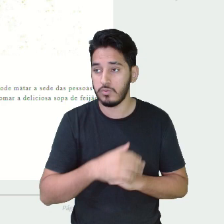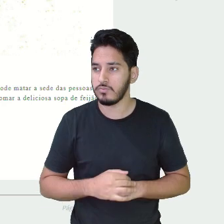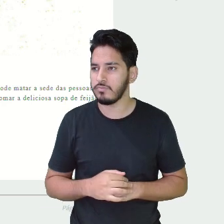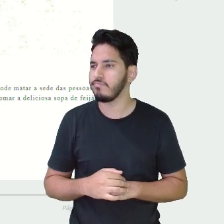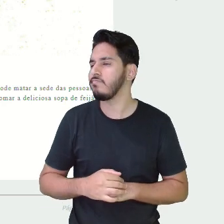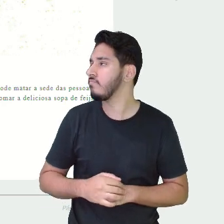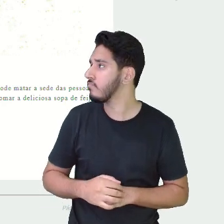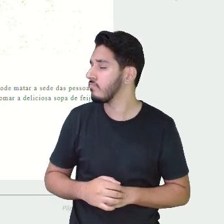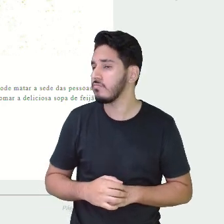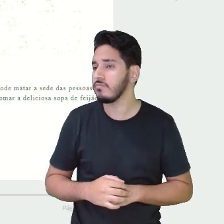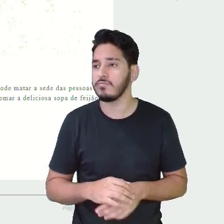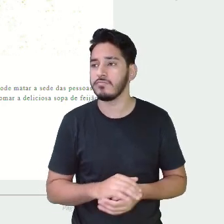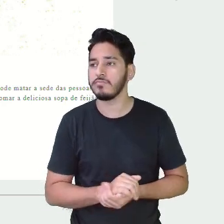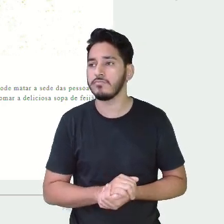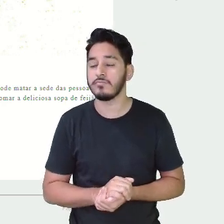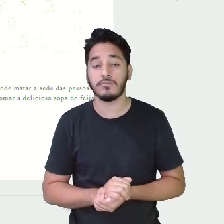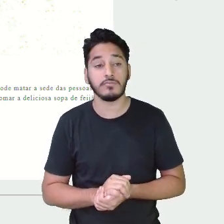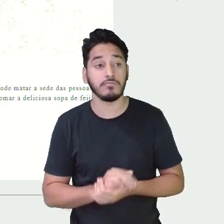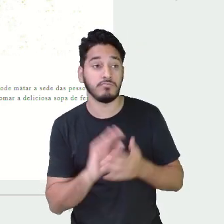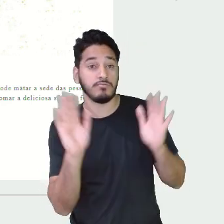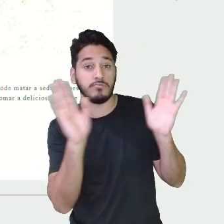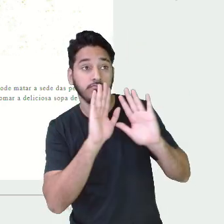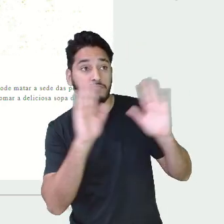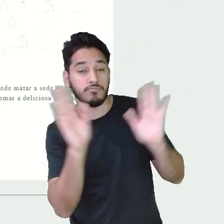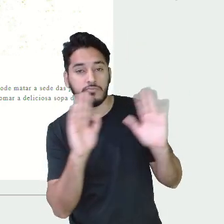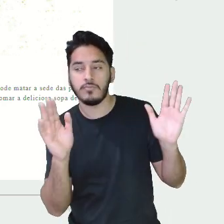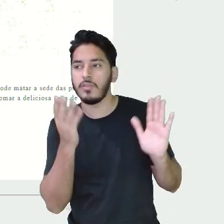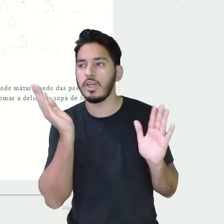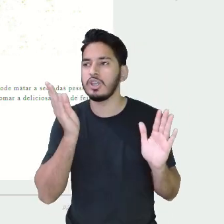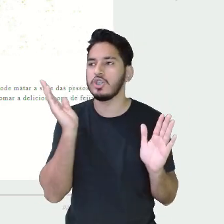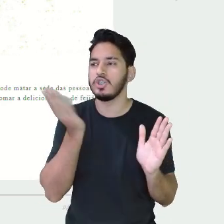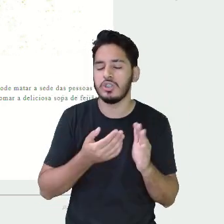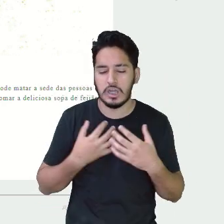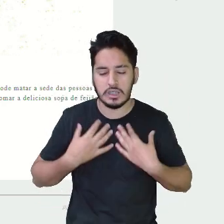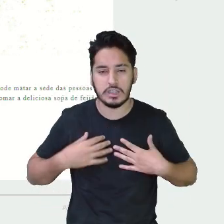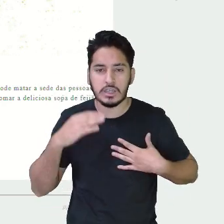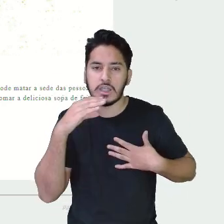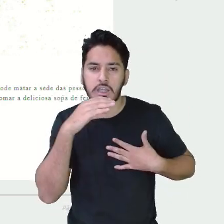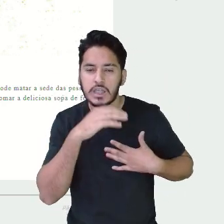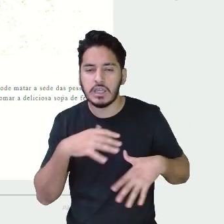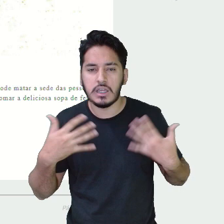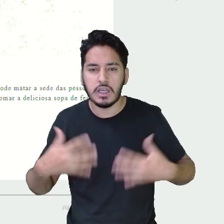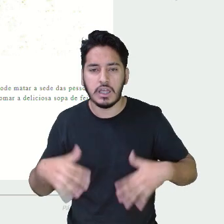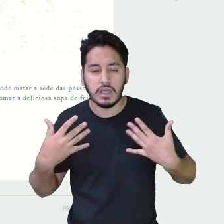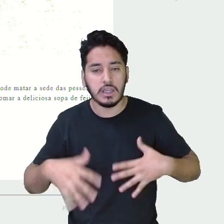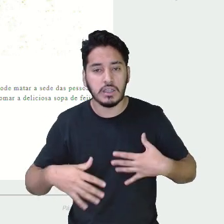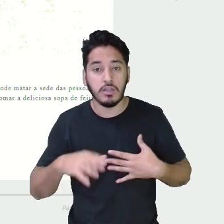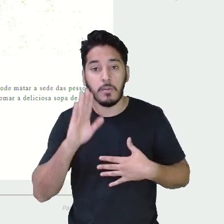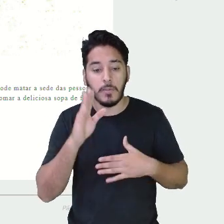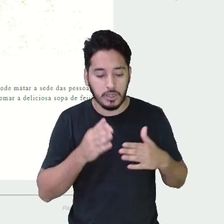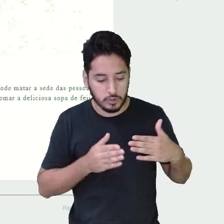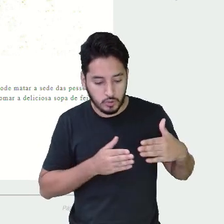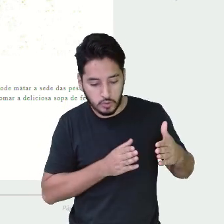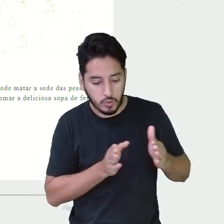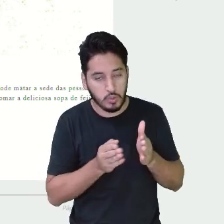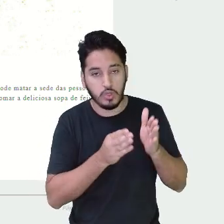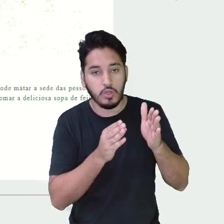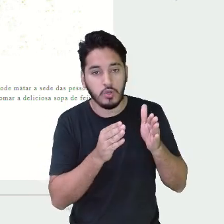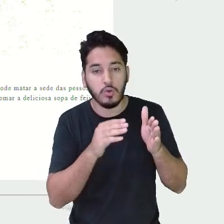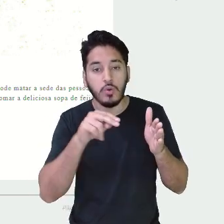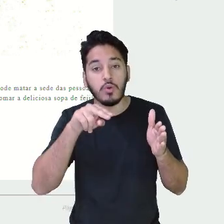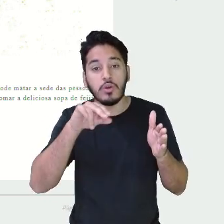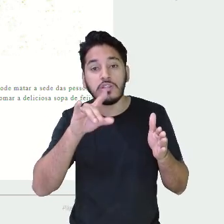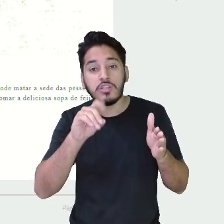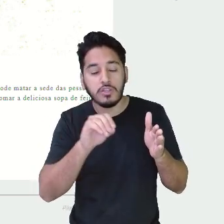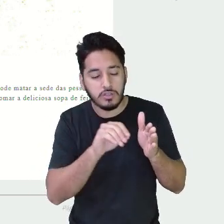Salam aleikum! Aqui o dia já amanheceu quente, mas o Nilo, o rio mais comprido do